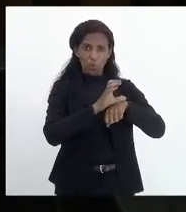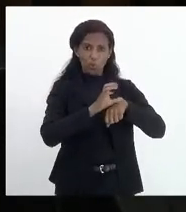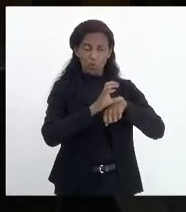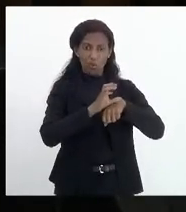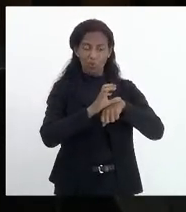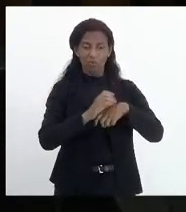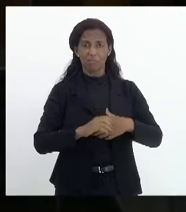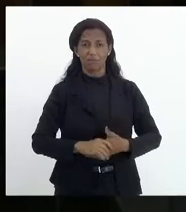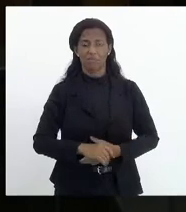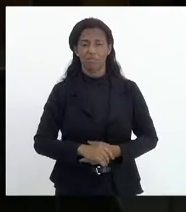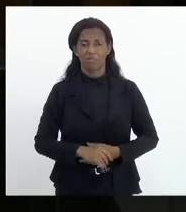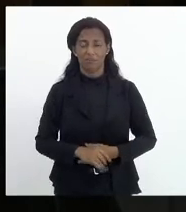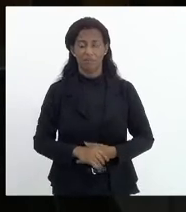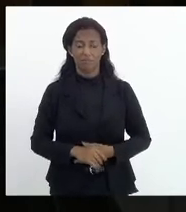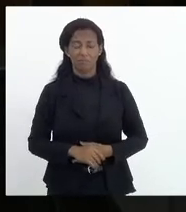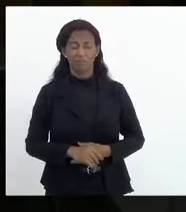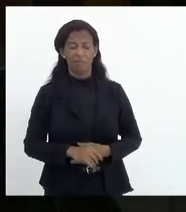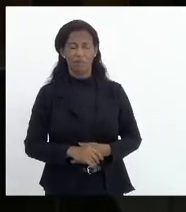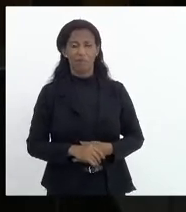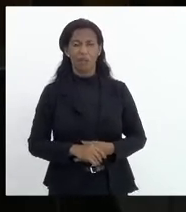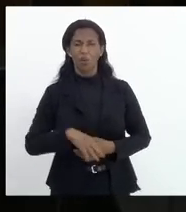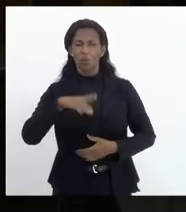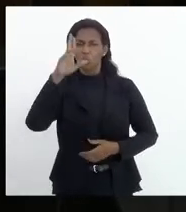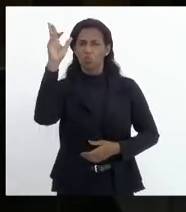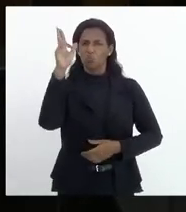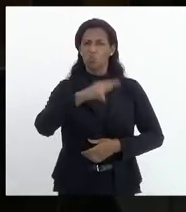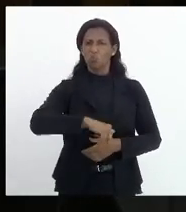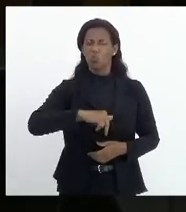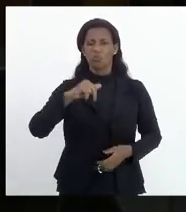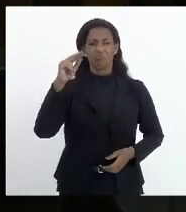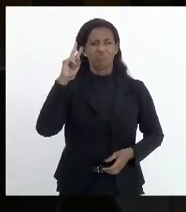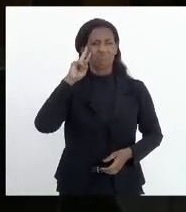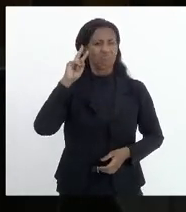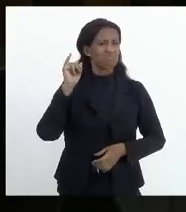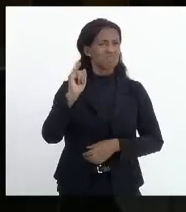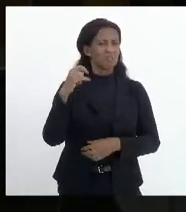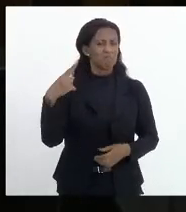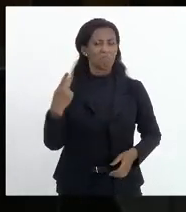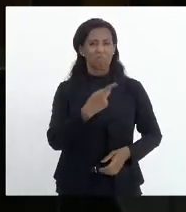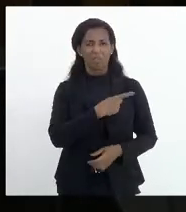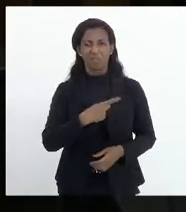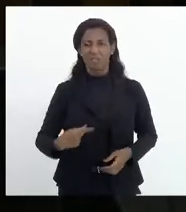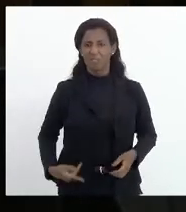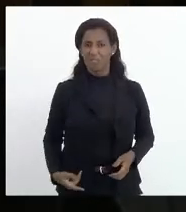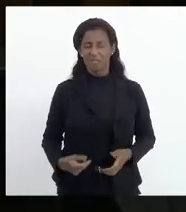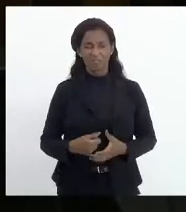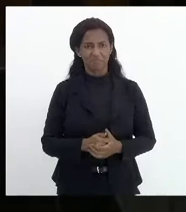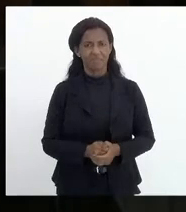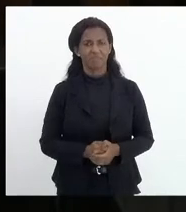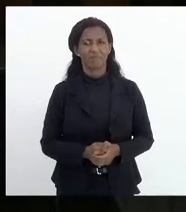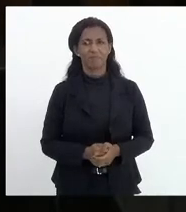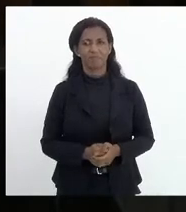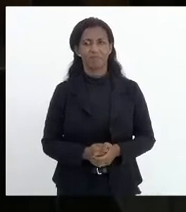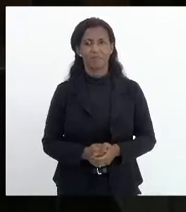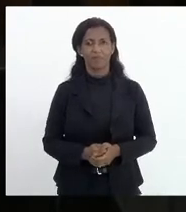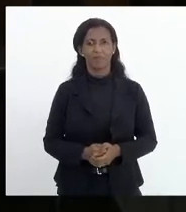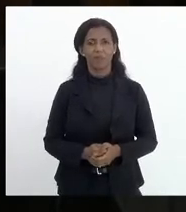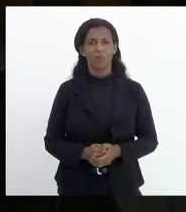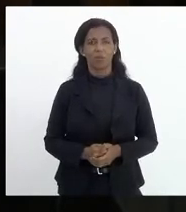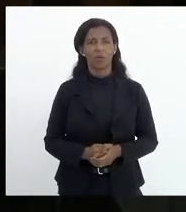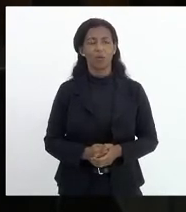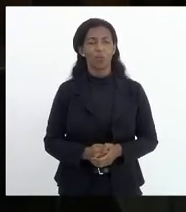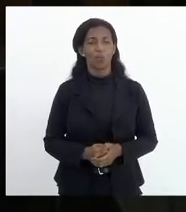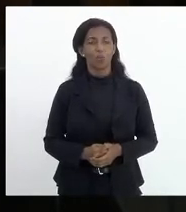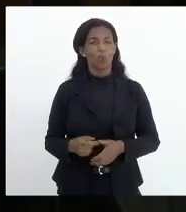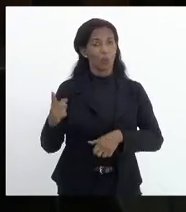República eu jamais vi um presidente da república com o tempo que